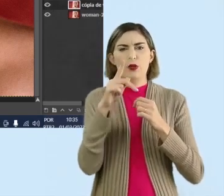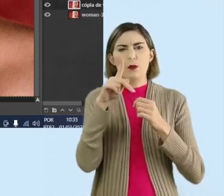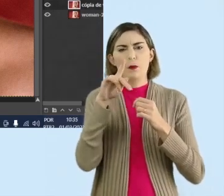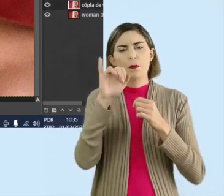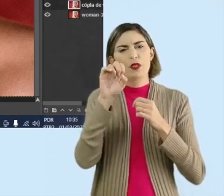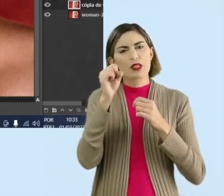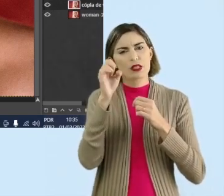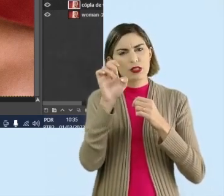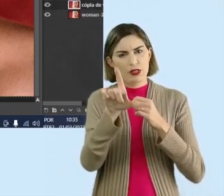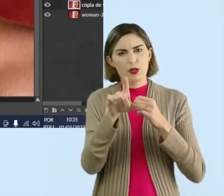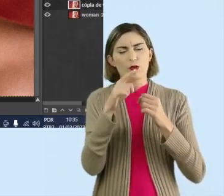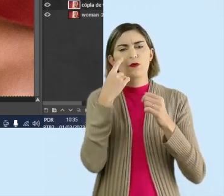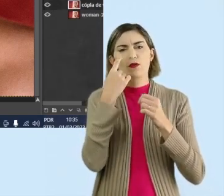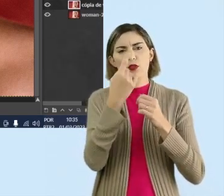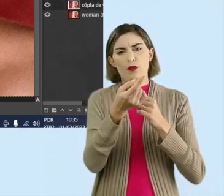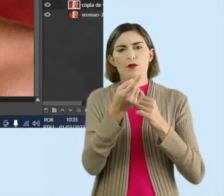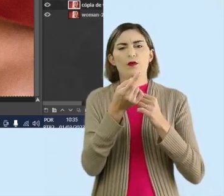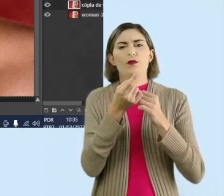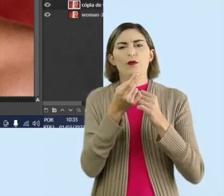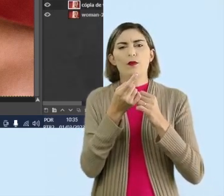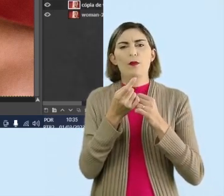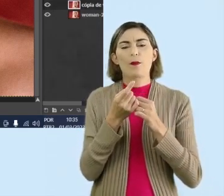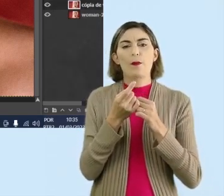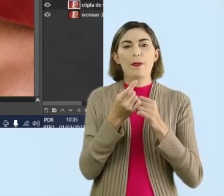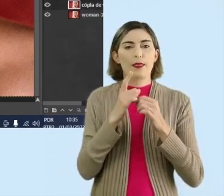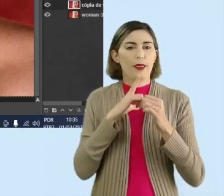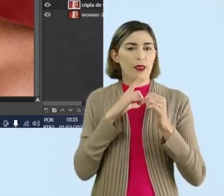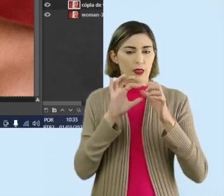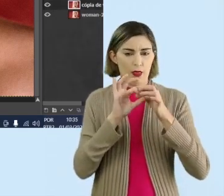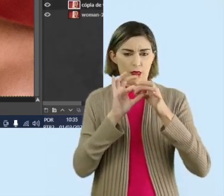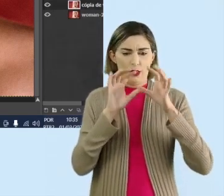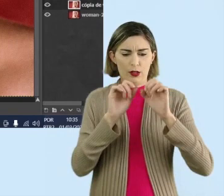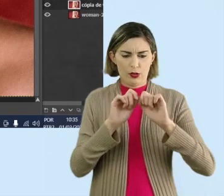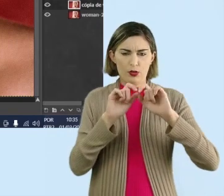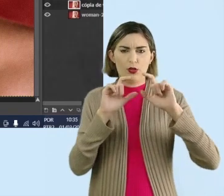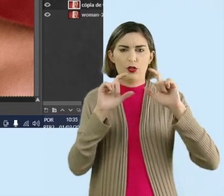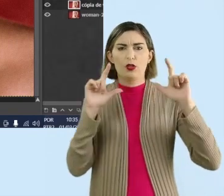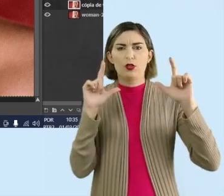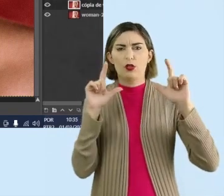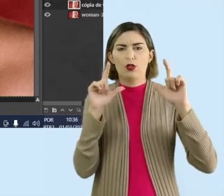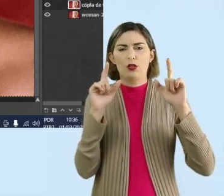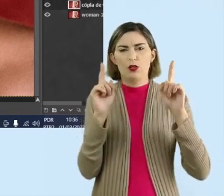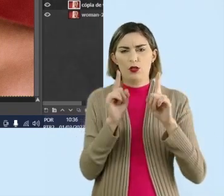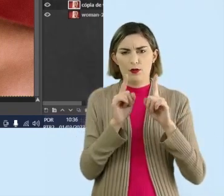pincel, deixar o pincel com essa dimensão aqui, hardness